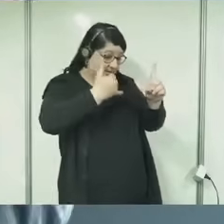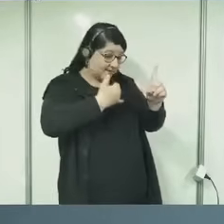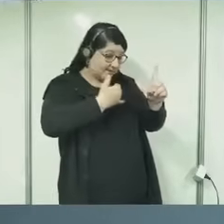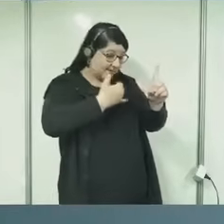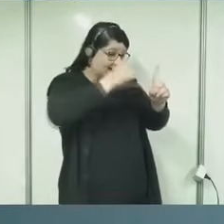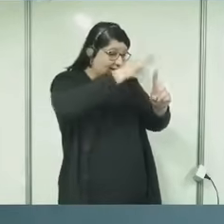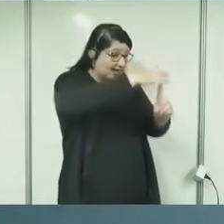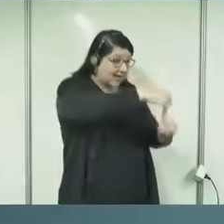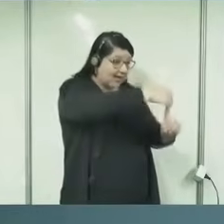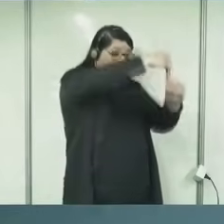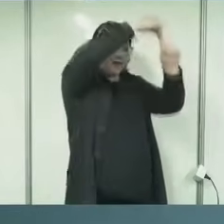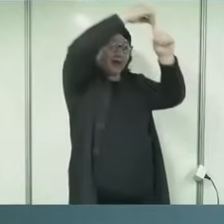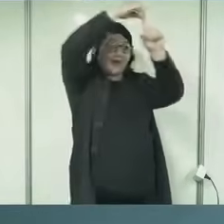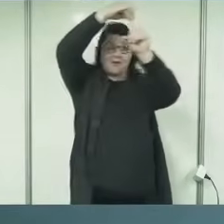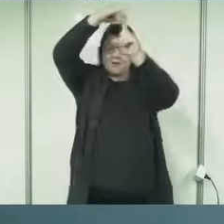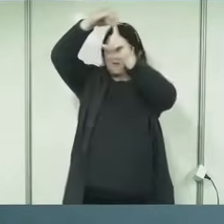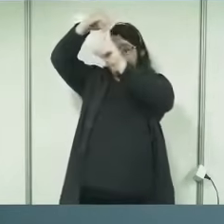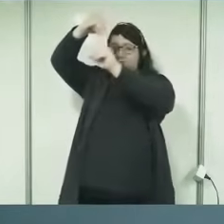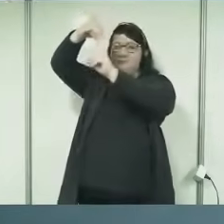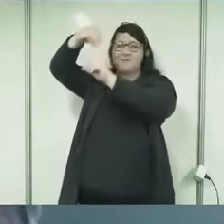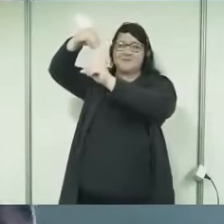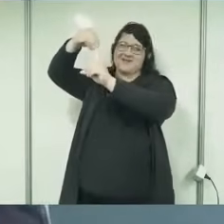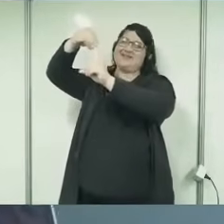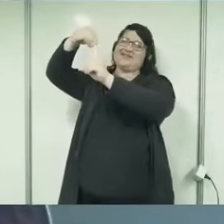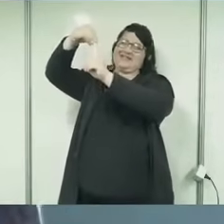e me leva até o céu.